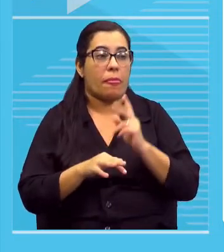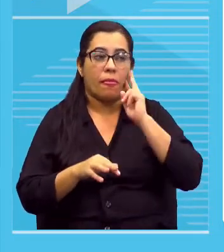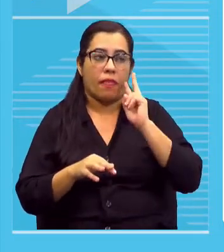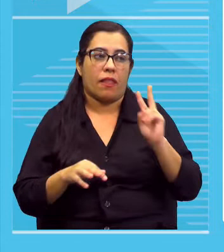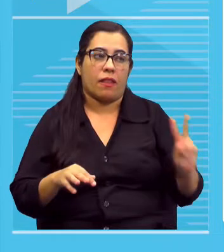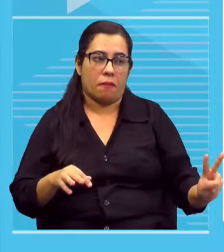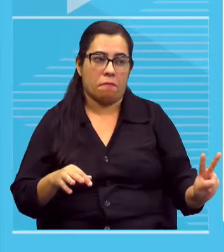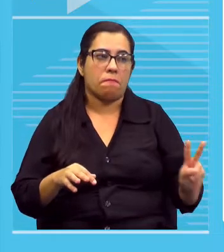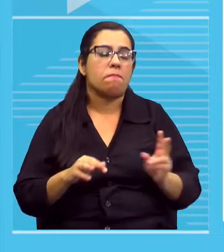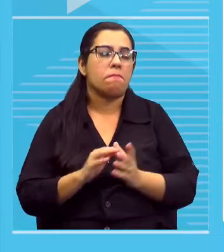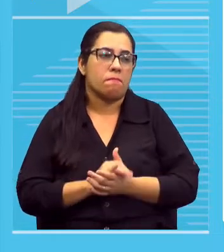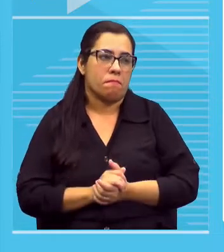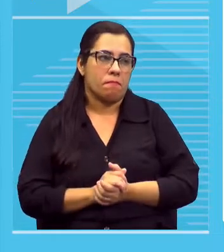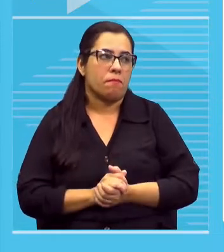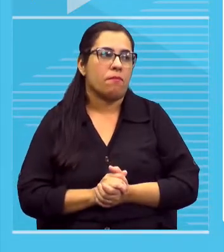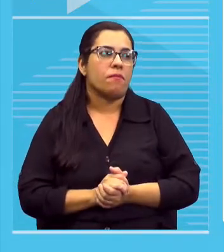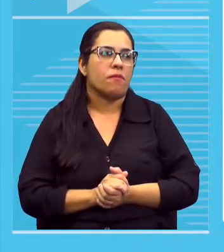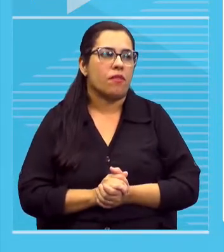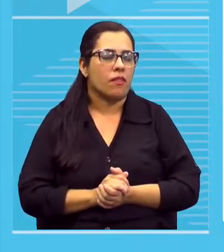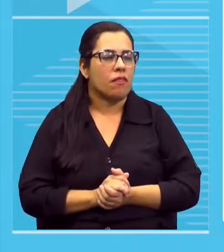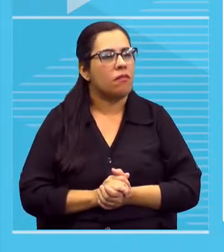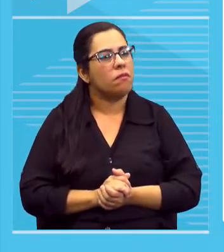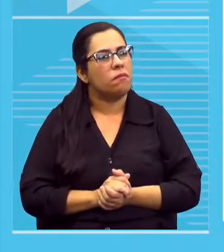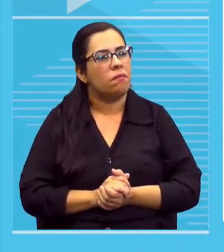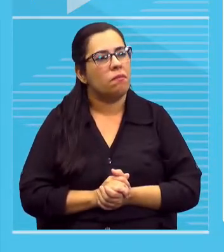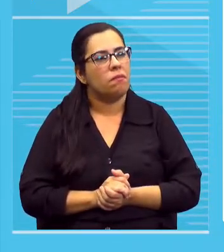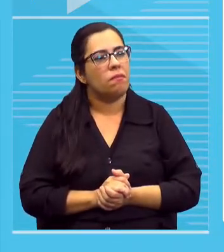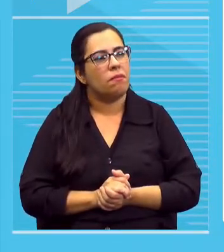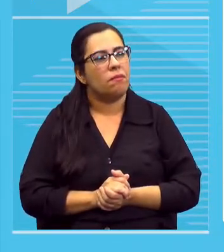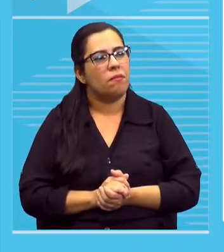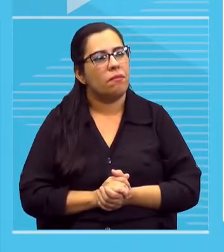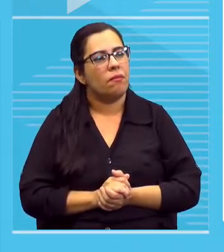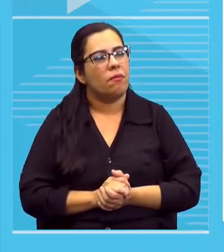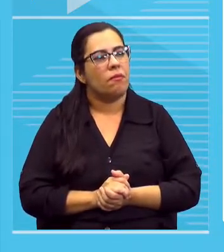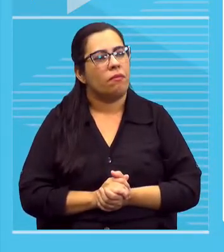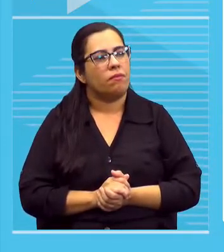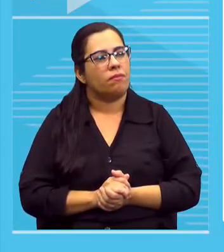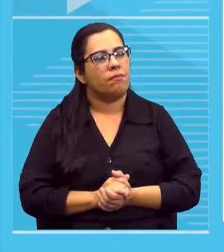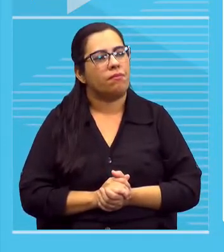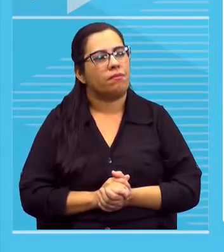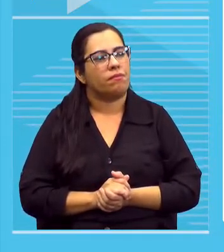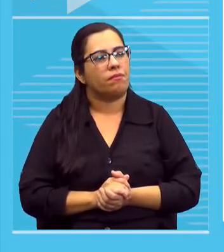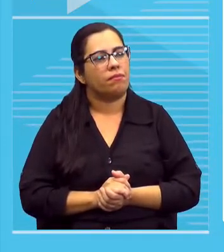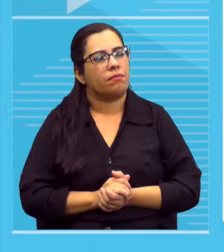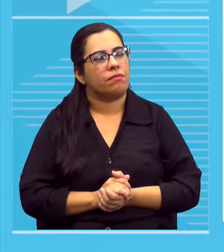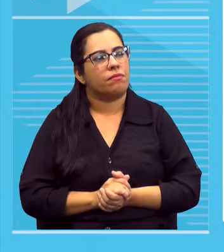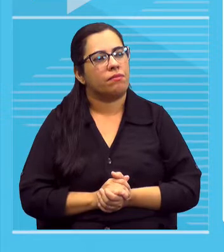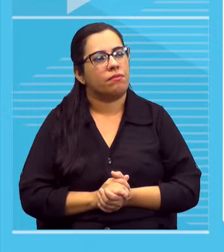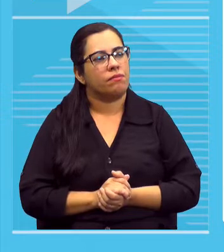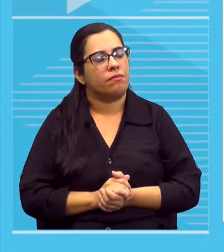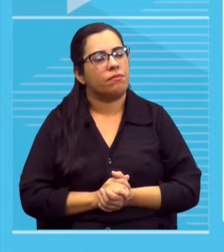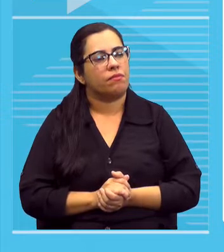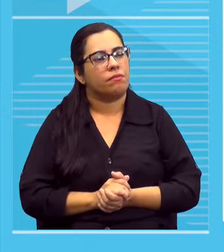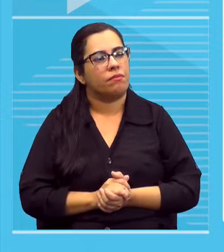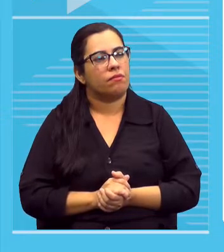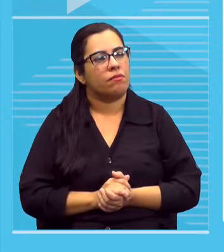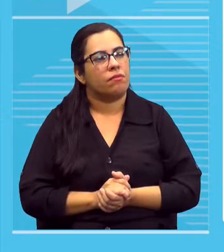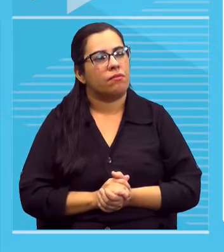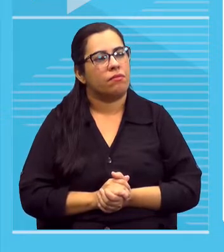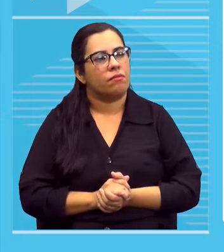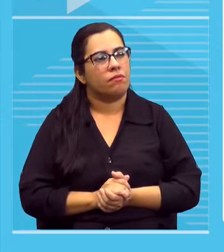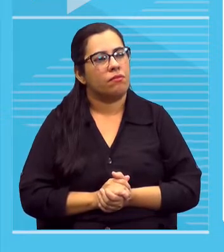duas vezes a tangente de ar sobre um menos né a